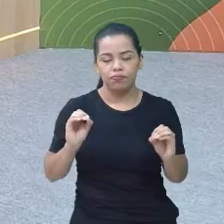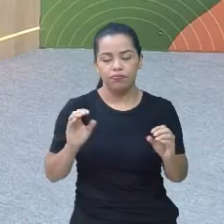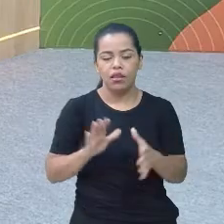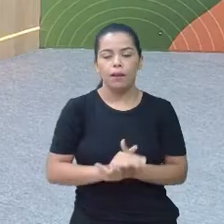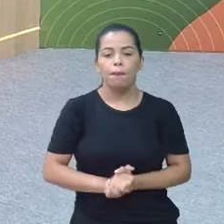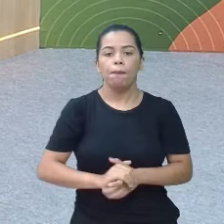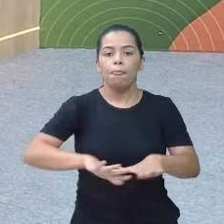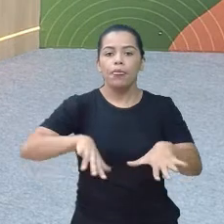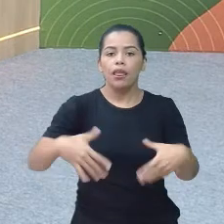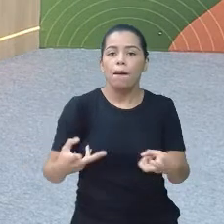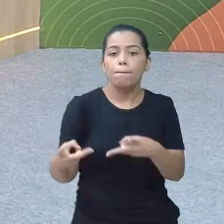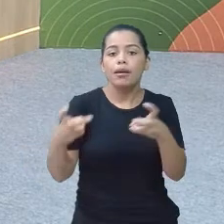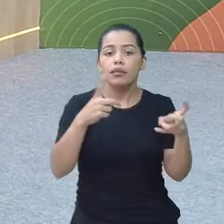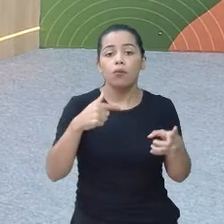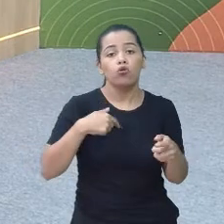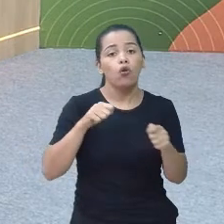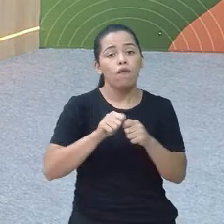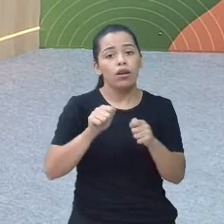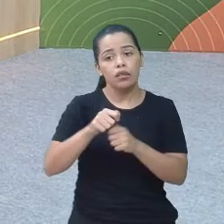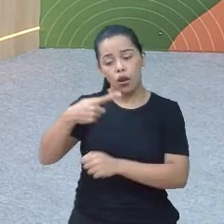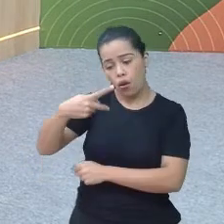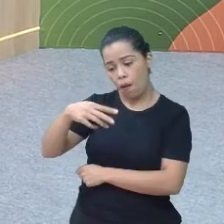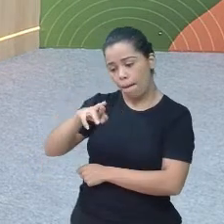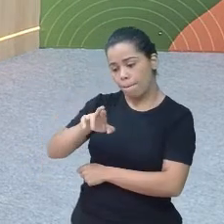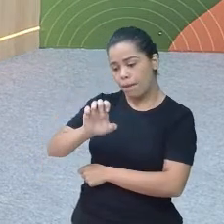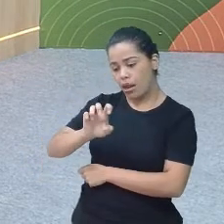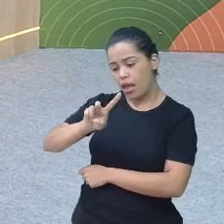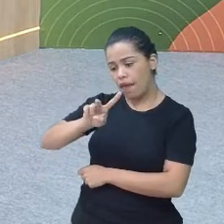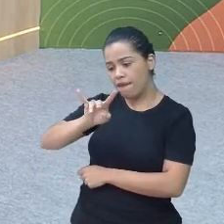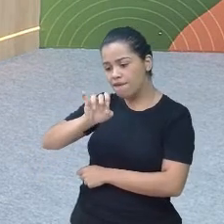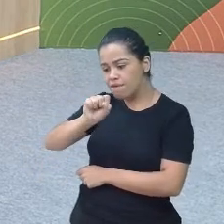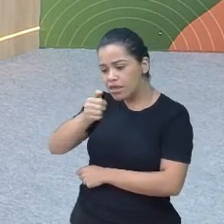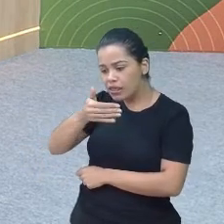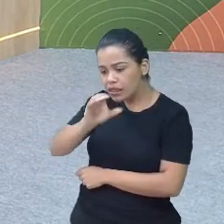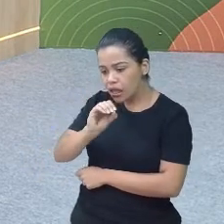uma previsão, lembrando aquilo que eu disse inicialmente, é uma